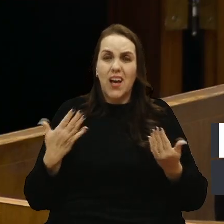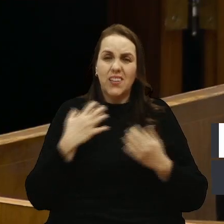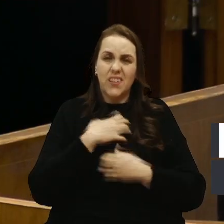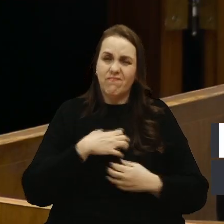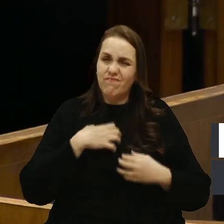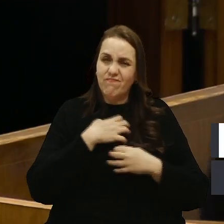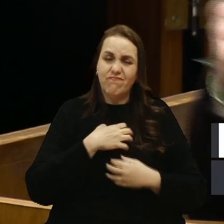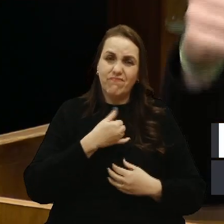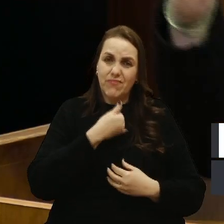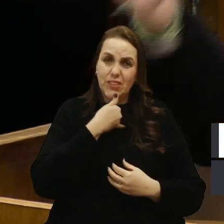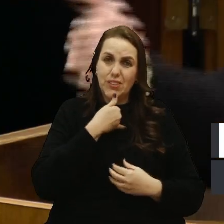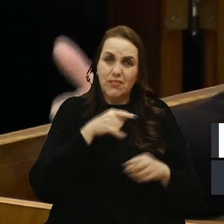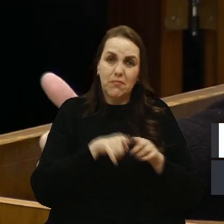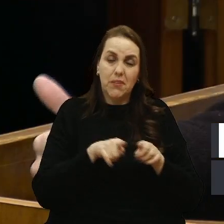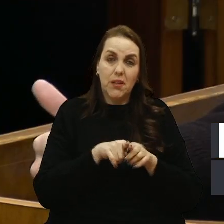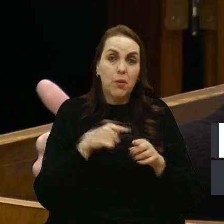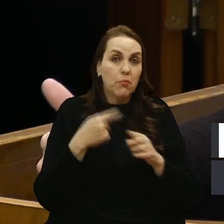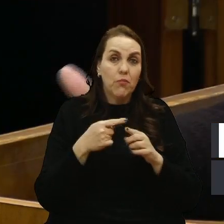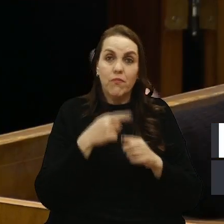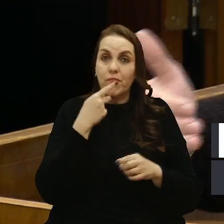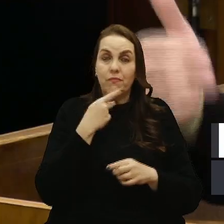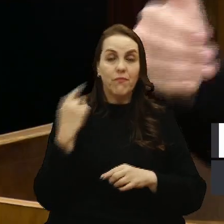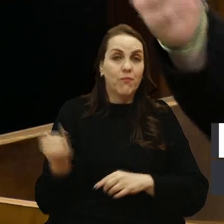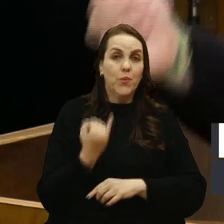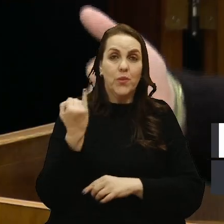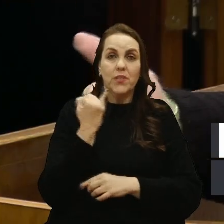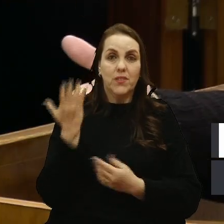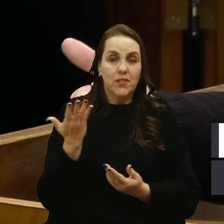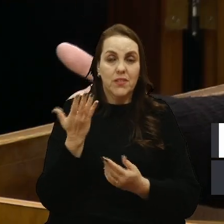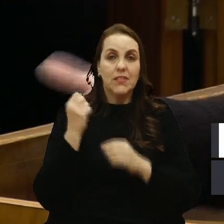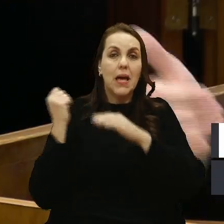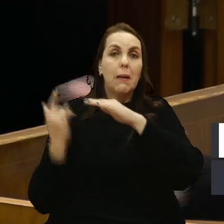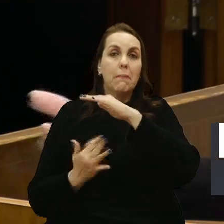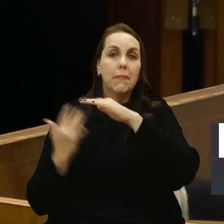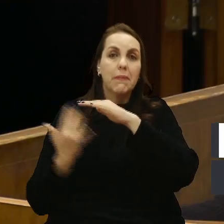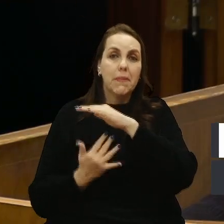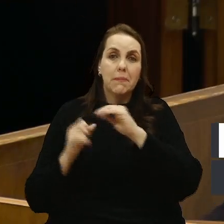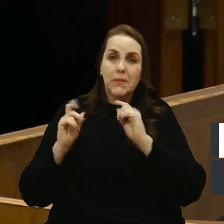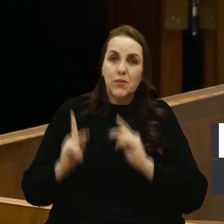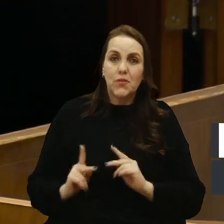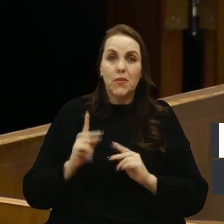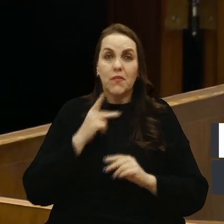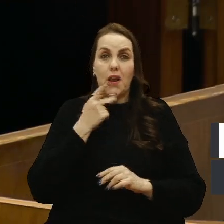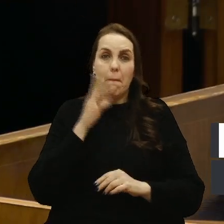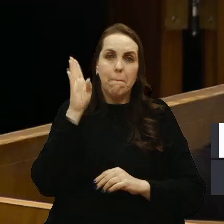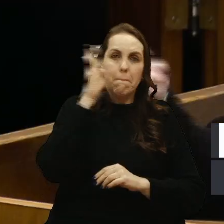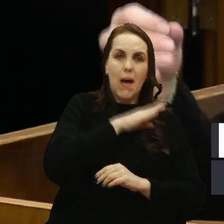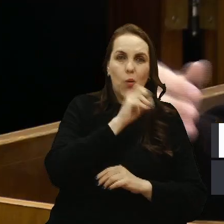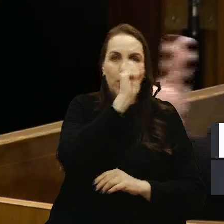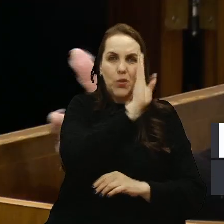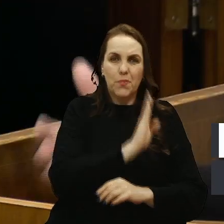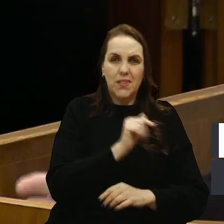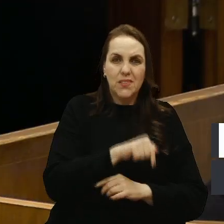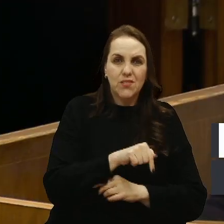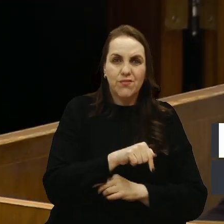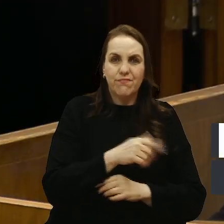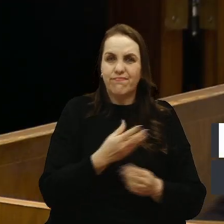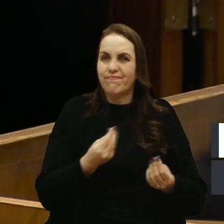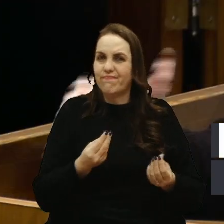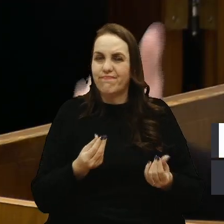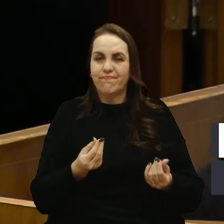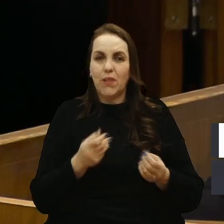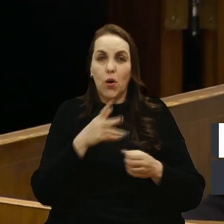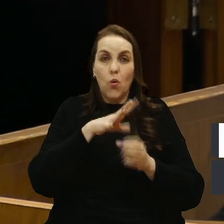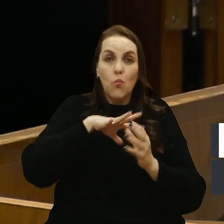vereador Caleb, porque nós não precisamos falar da importância dos imigrantes falando mal dos brasileiros. A verdade é que o mundo do